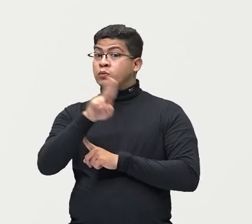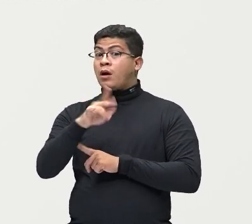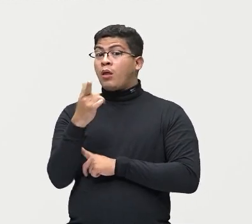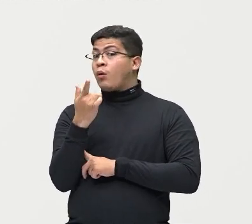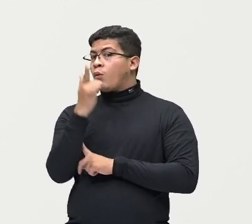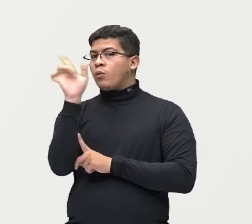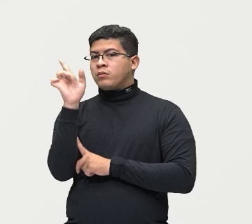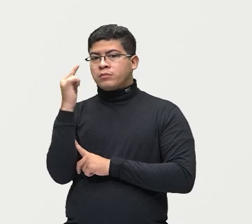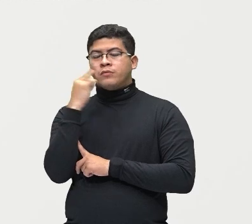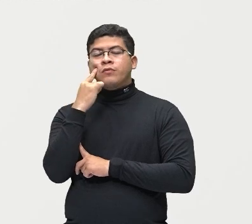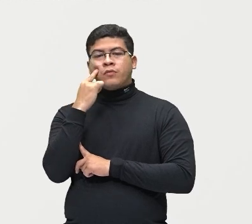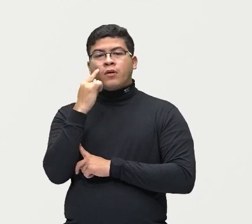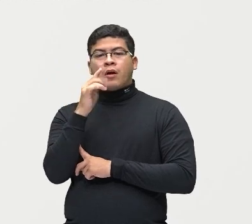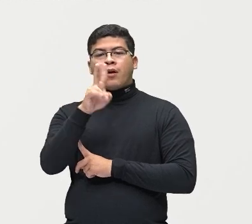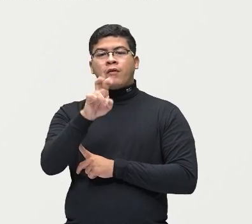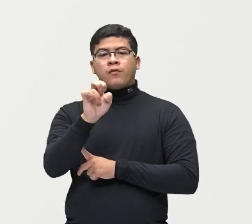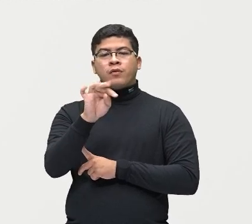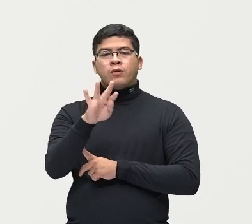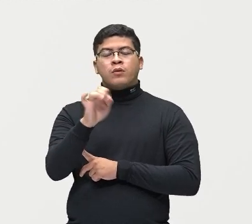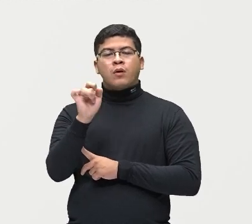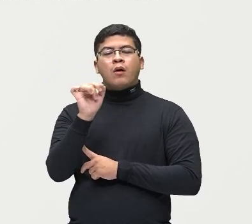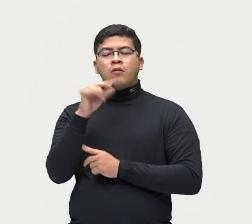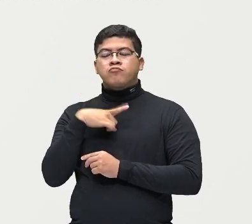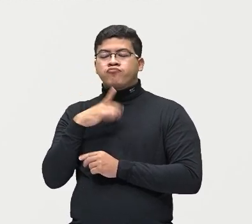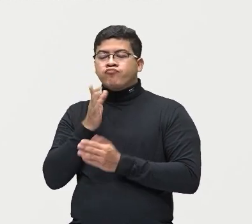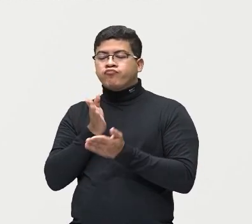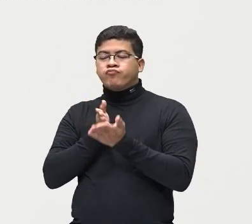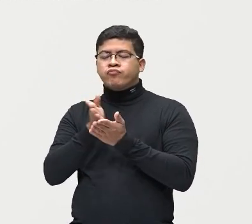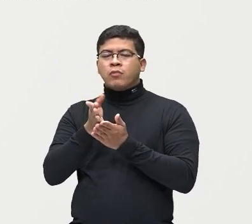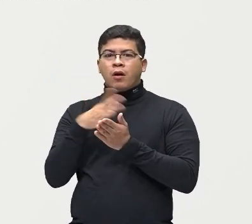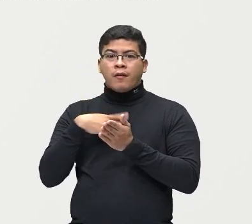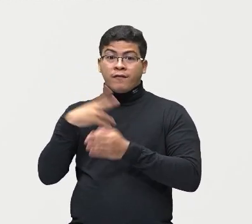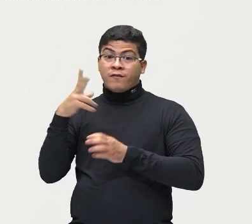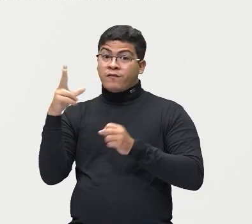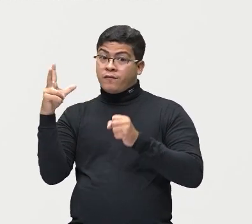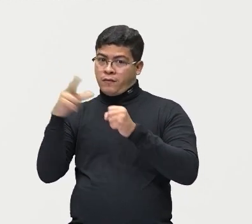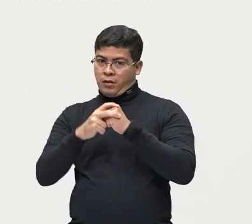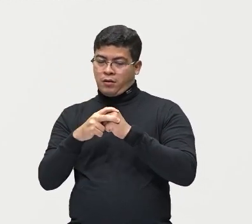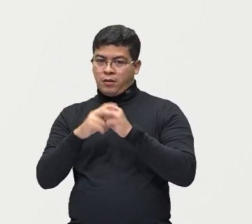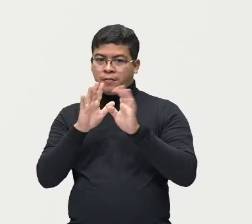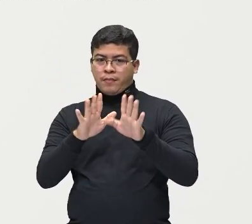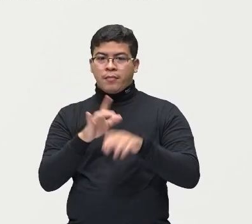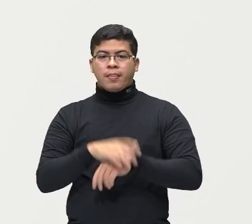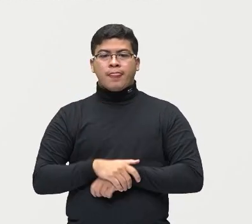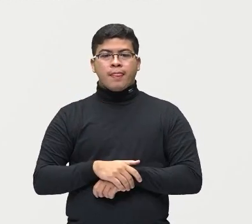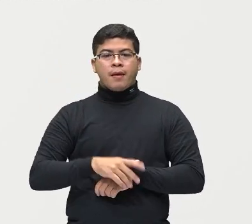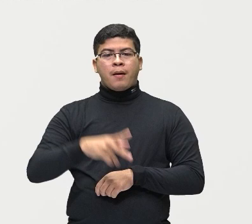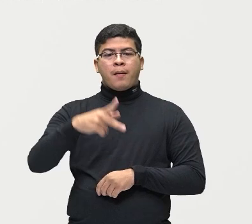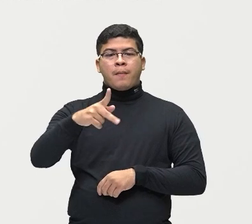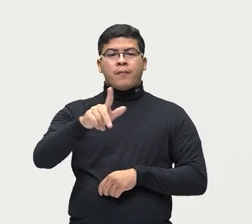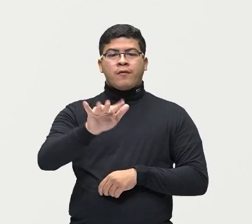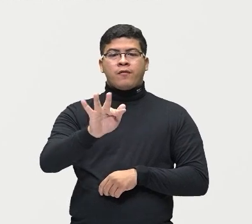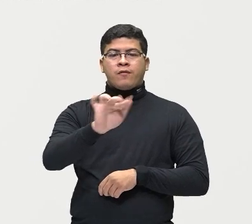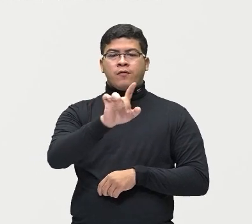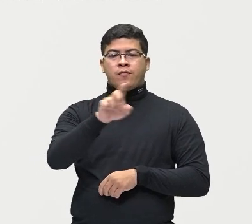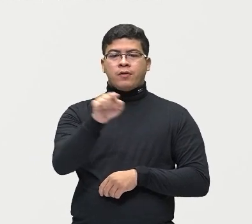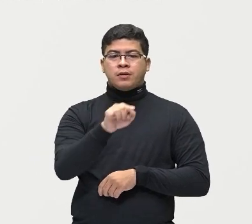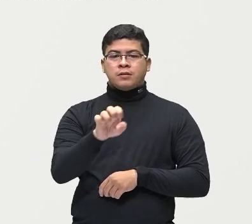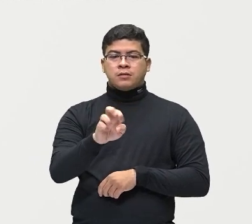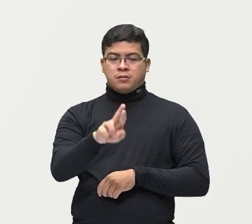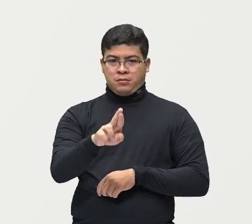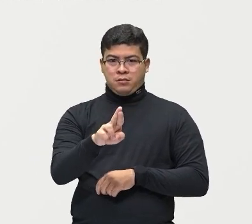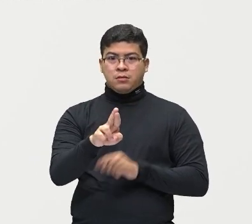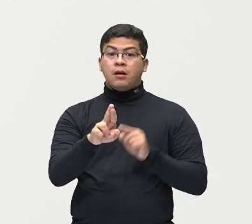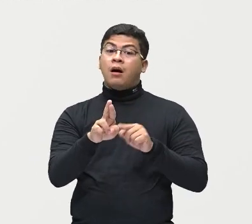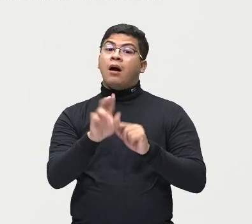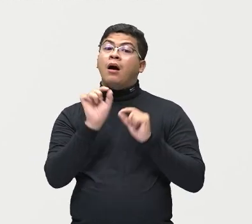dos vetores virais. Já na vacina Pfizer, a técnica que foi utilizada